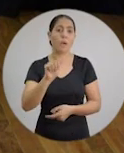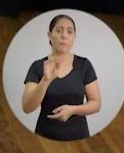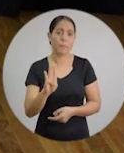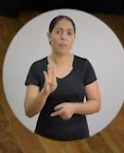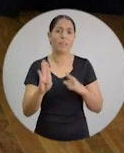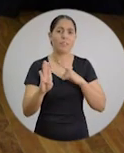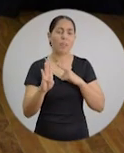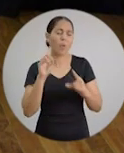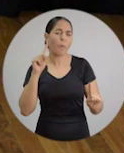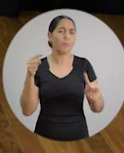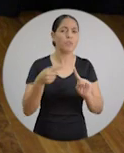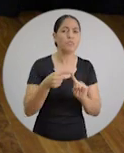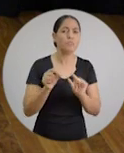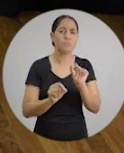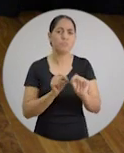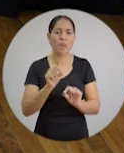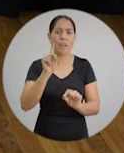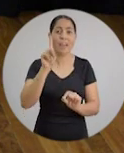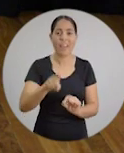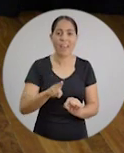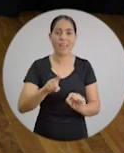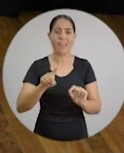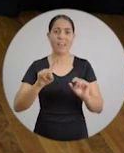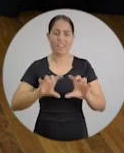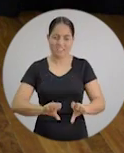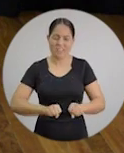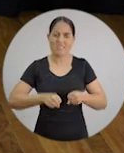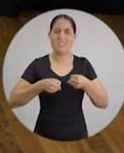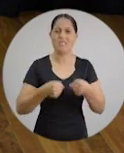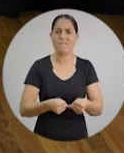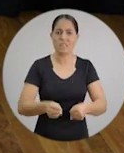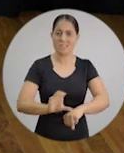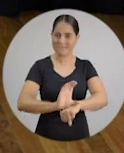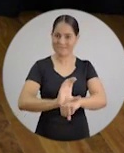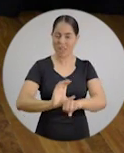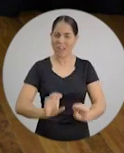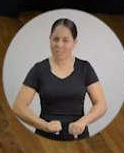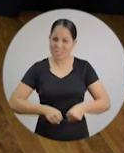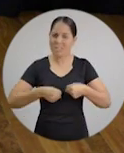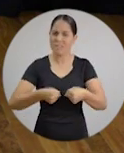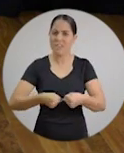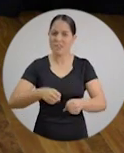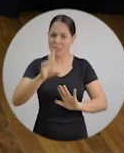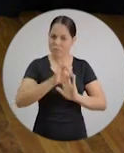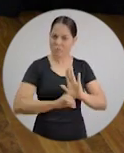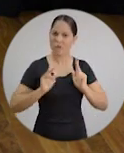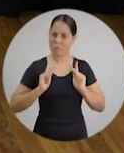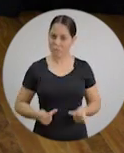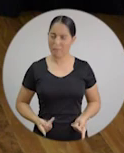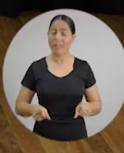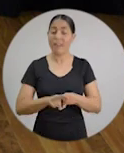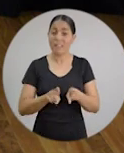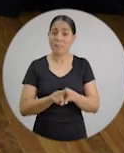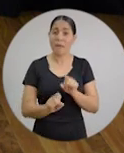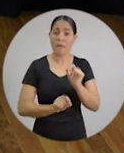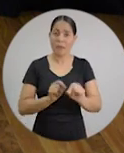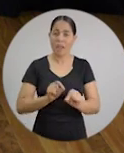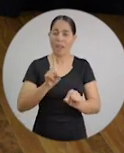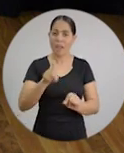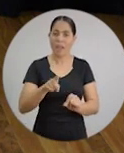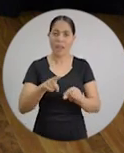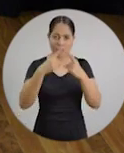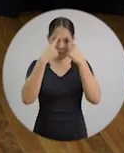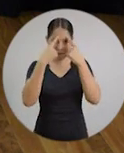afirmação dos nossos valores, uma vez que a OAB tem como finalidade, inclusive, a defesa dos direitos humanos, a defesa da